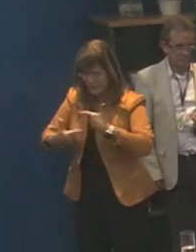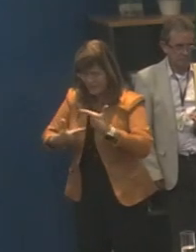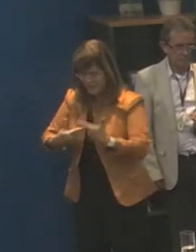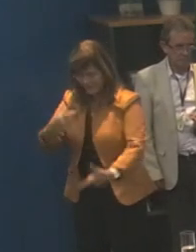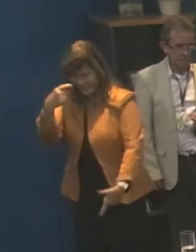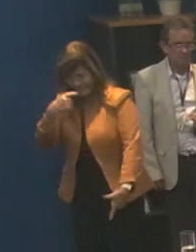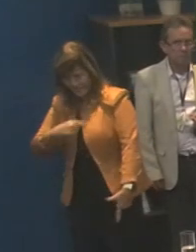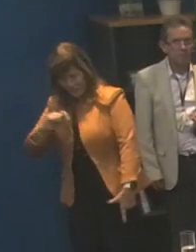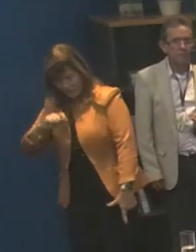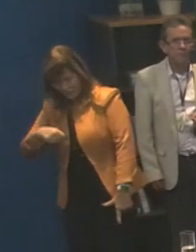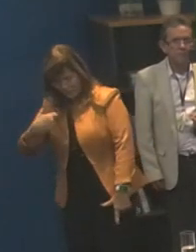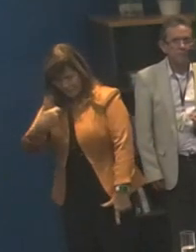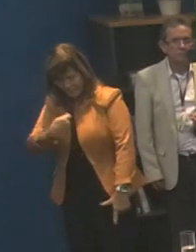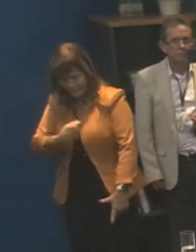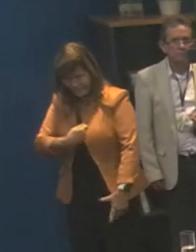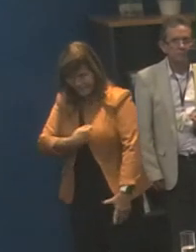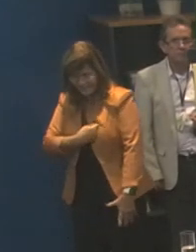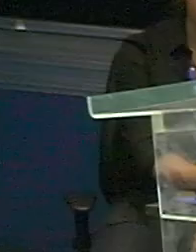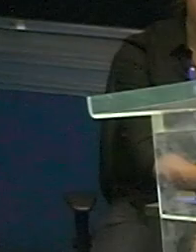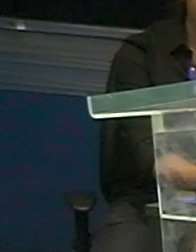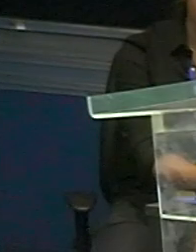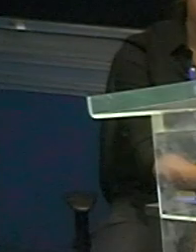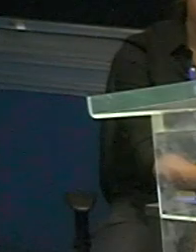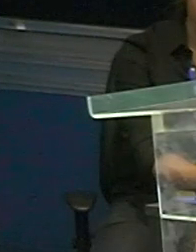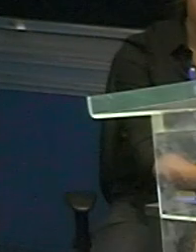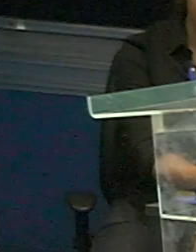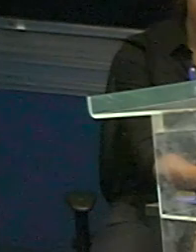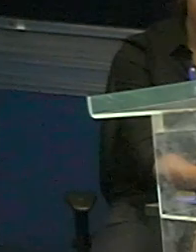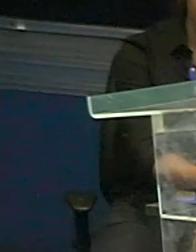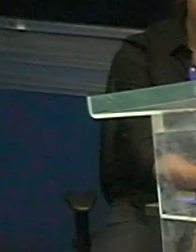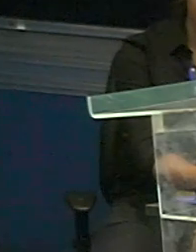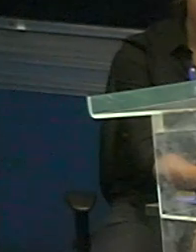Louço atroz, manso feroz,